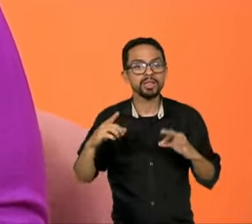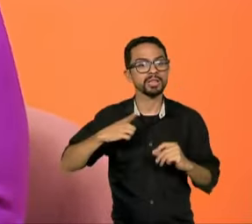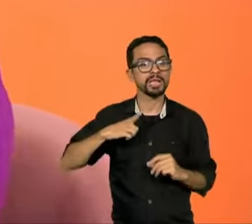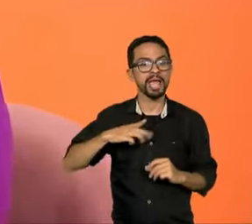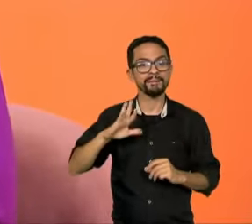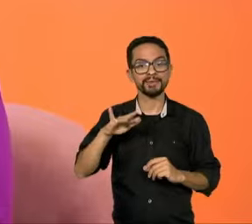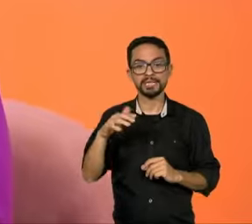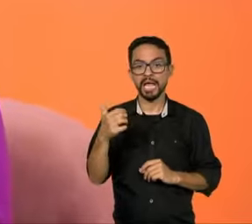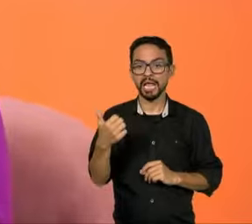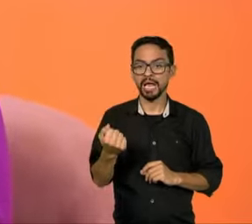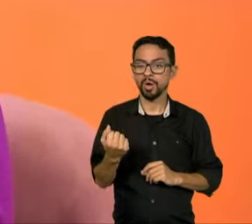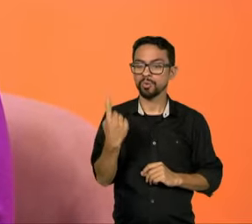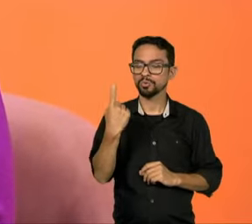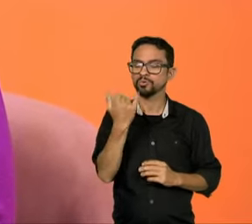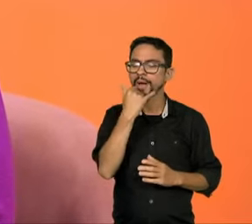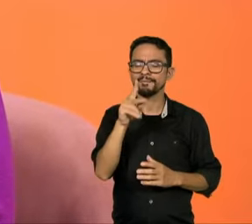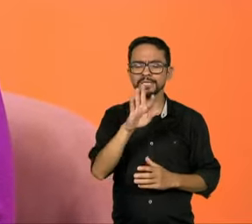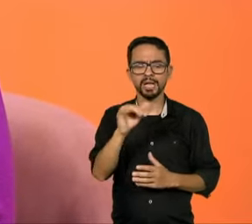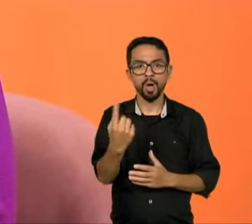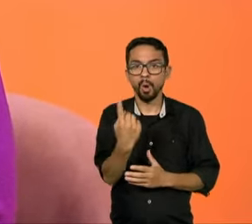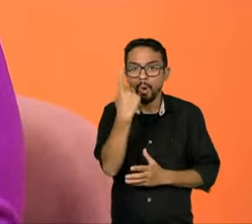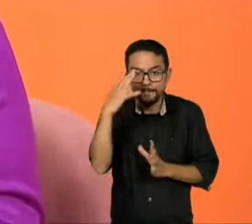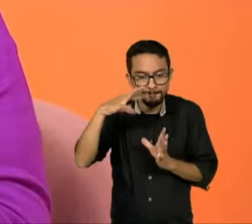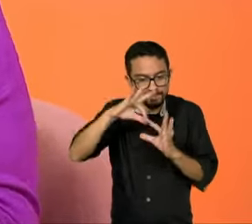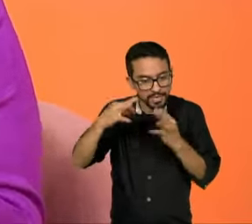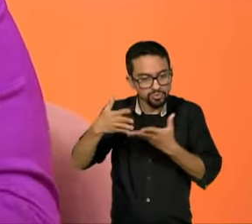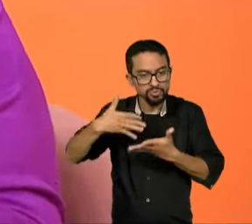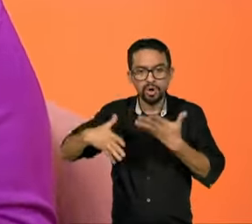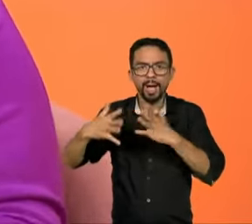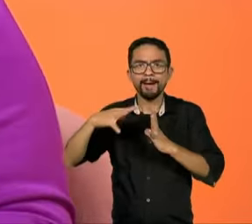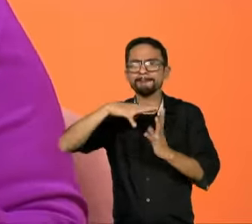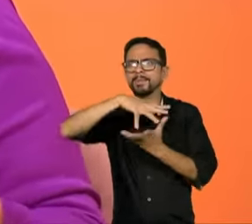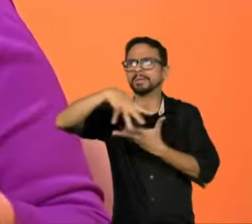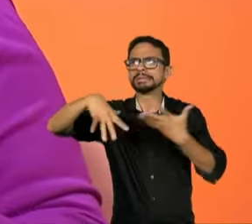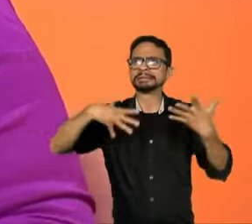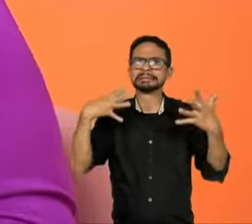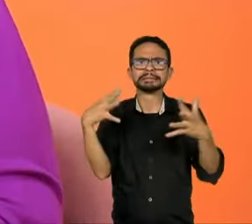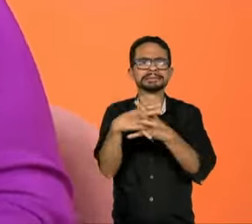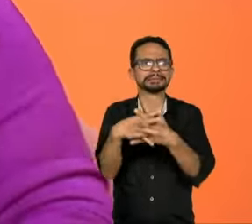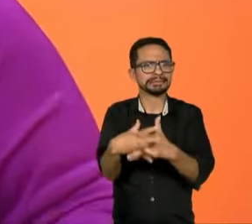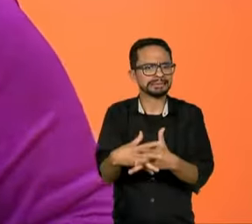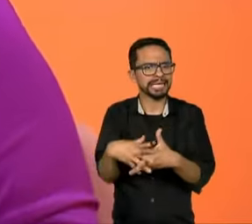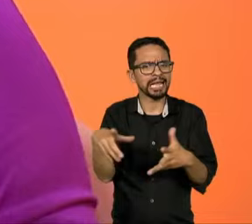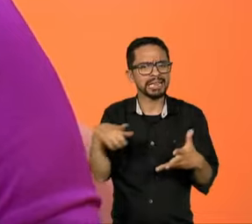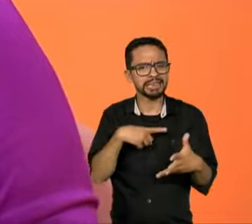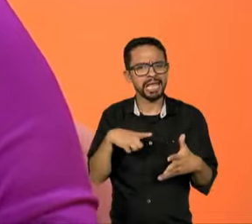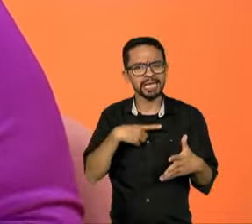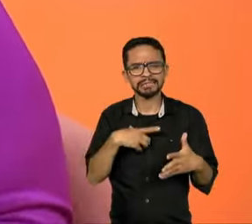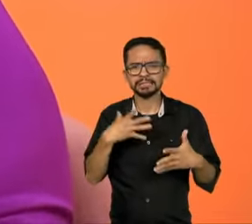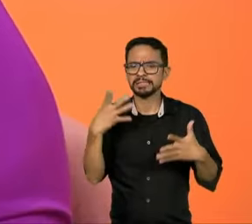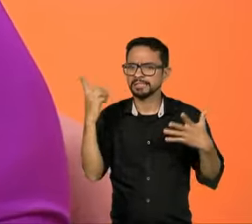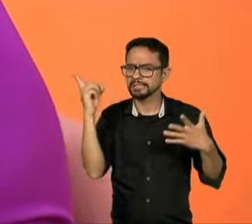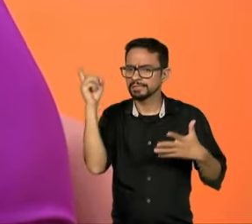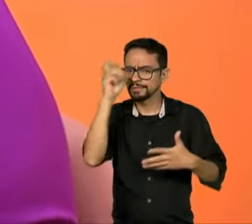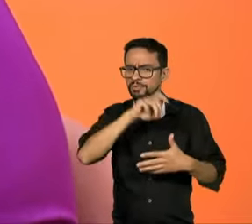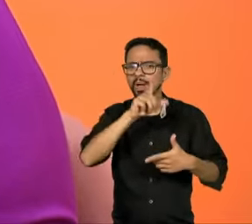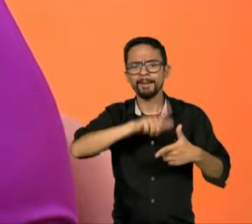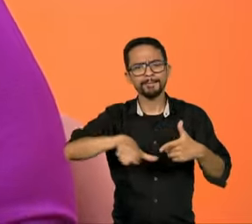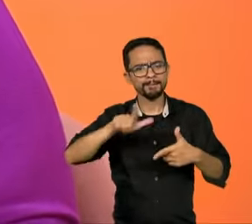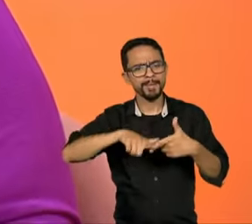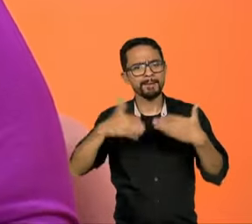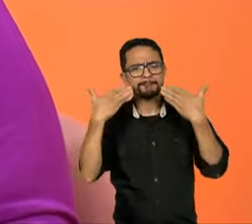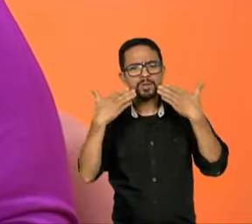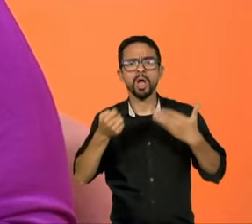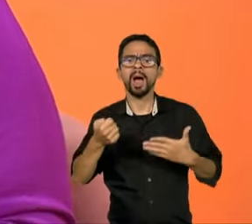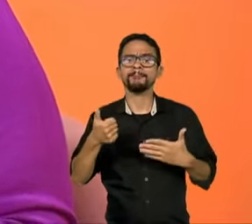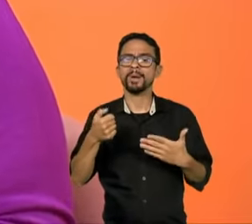só. Então, é um mundo que é tão caótico e tão turbulento quanto essas grandes questões e que aparecem pouco,